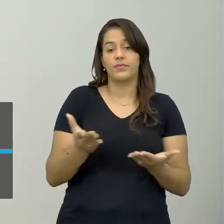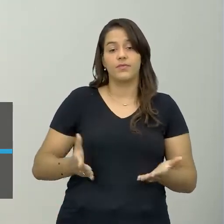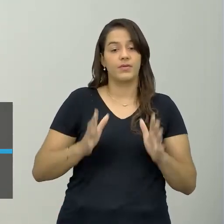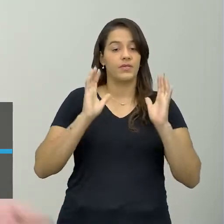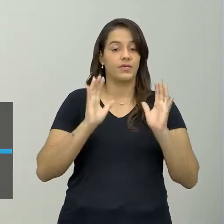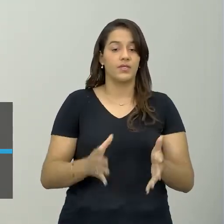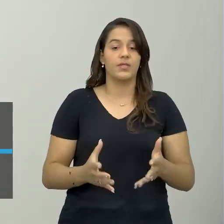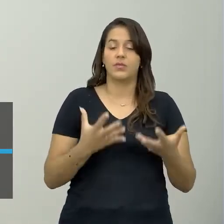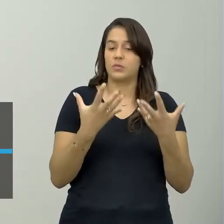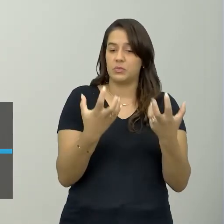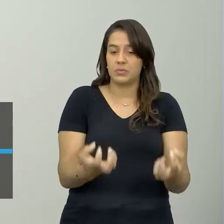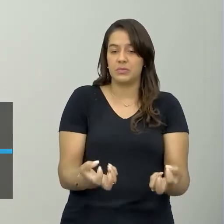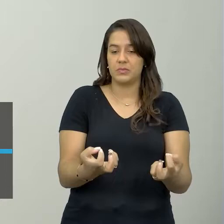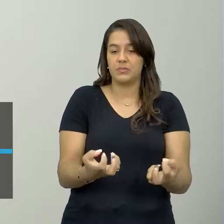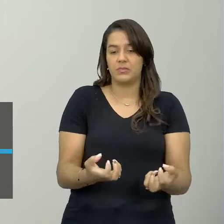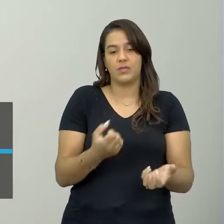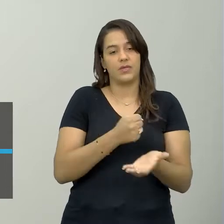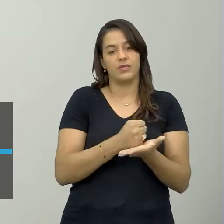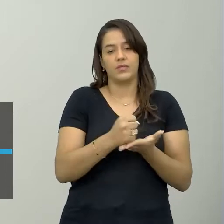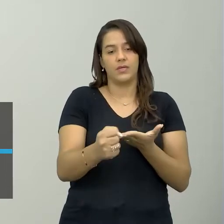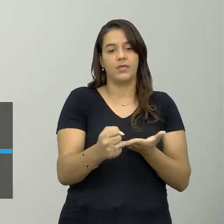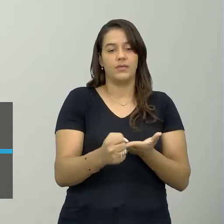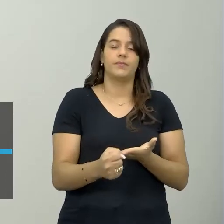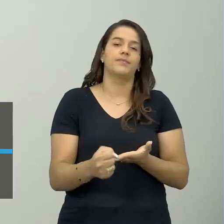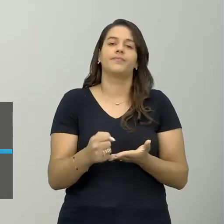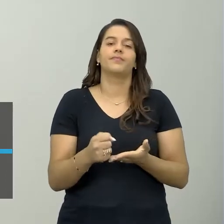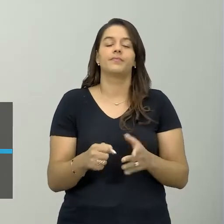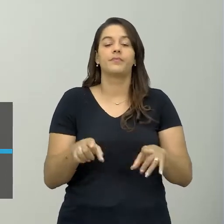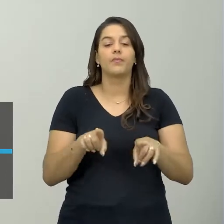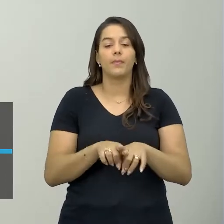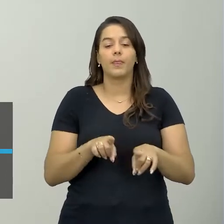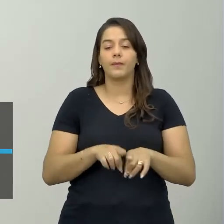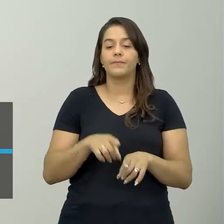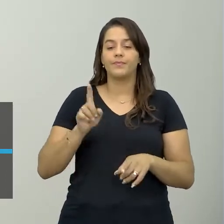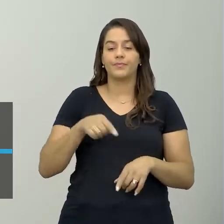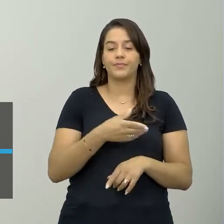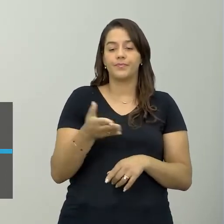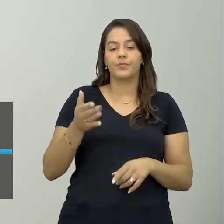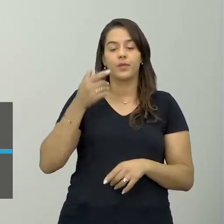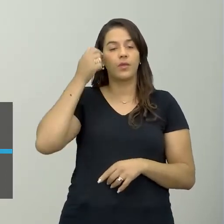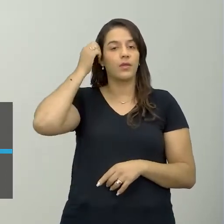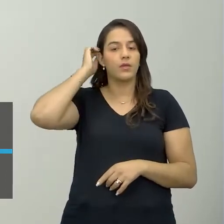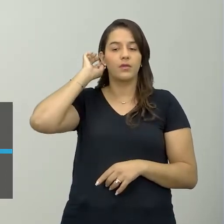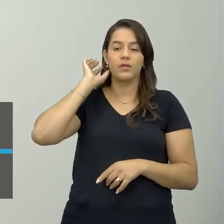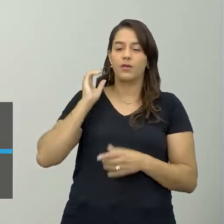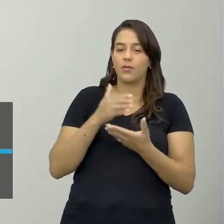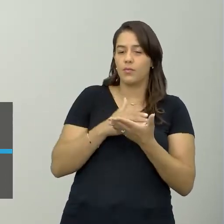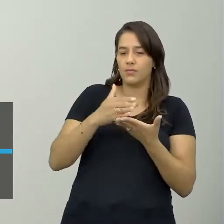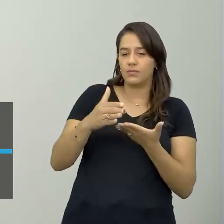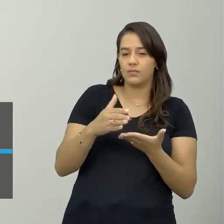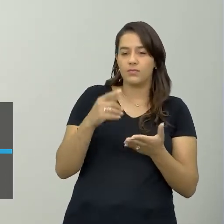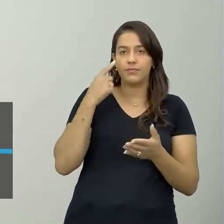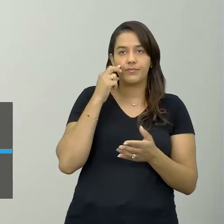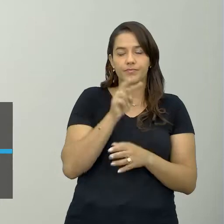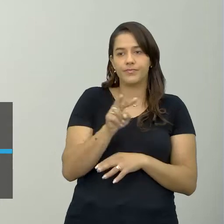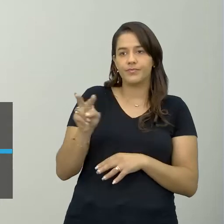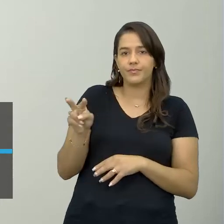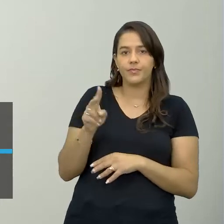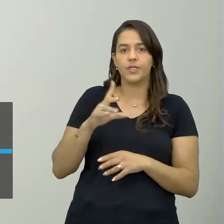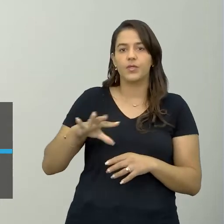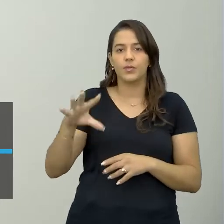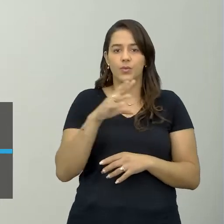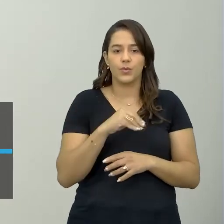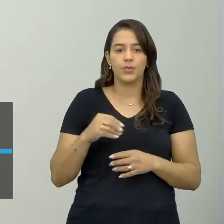já tá tudo torrado, não tem mais o que fazer, né? Então, a gente começar a olhar esses índices, né? Por exemplo, a gente anda com